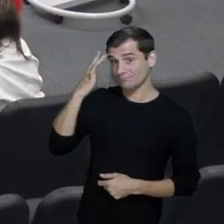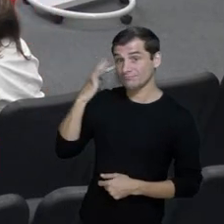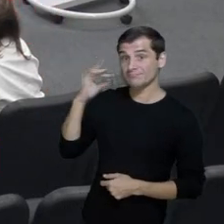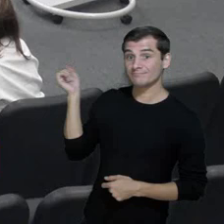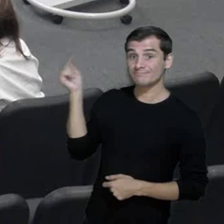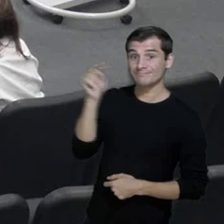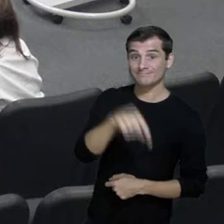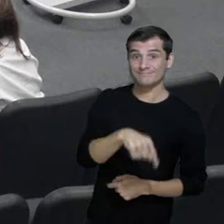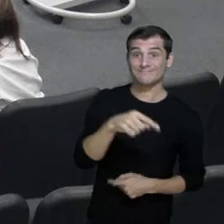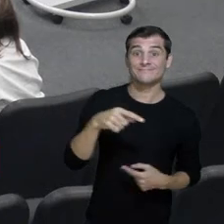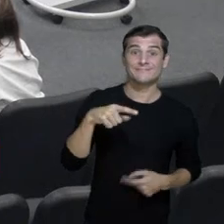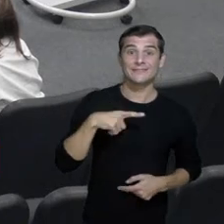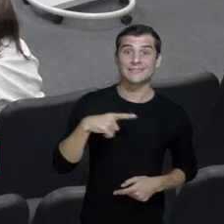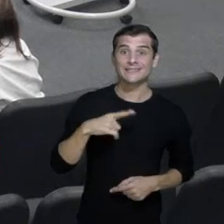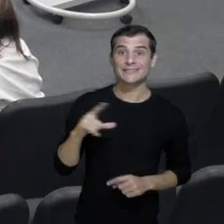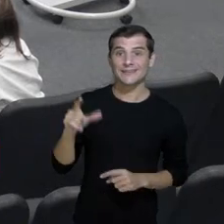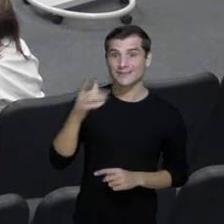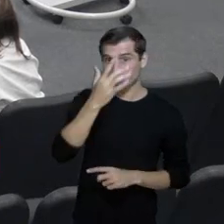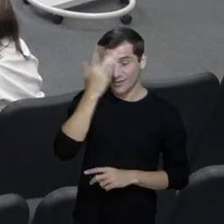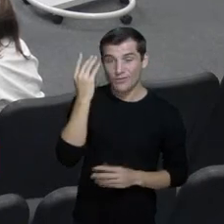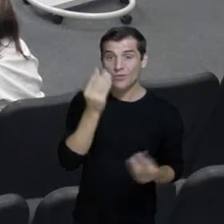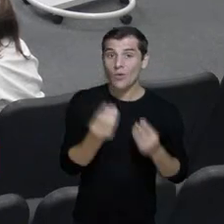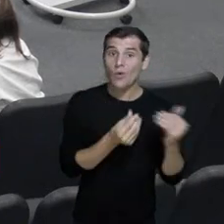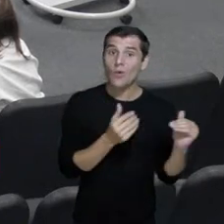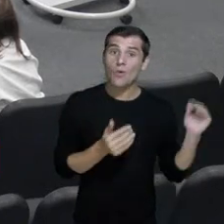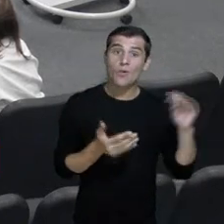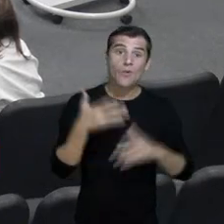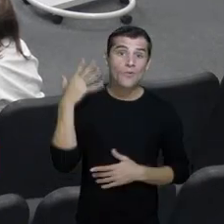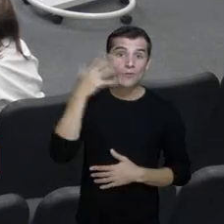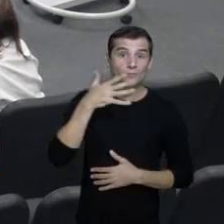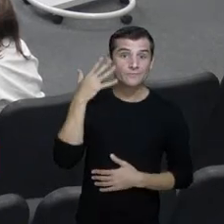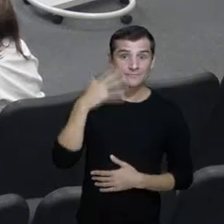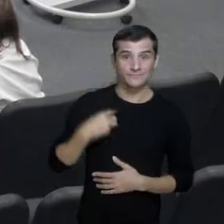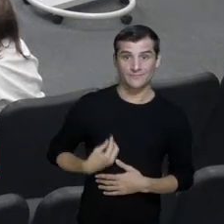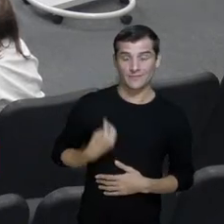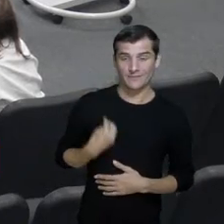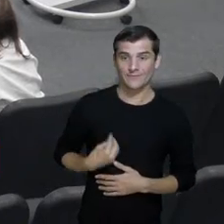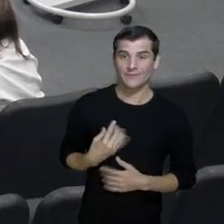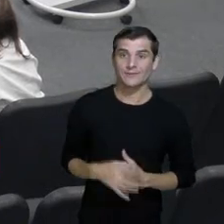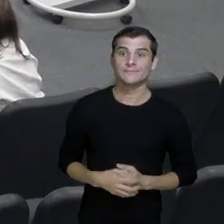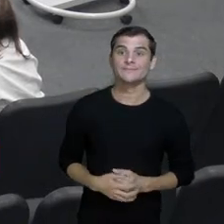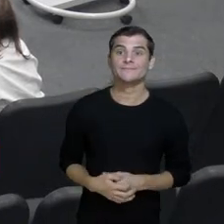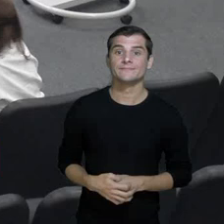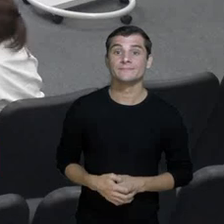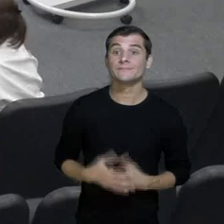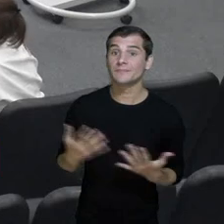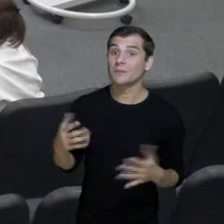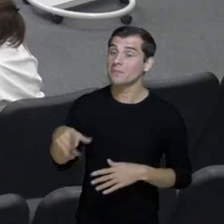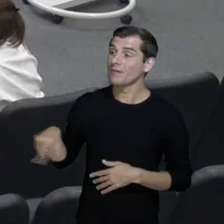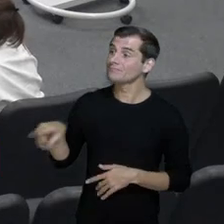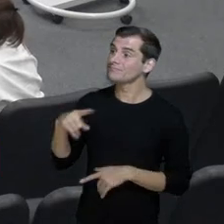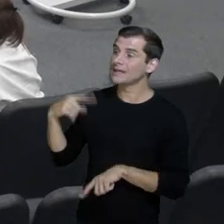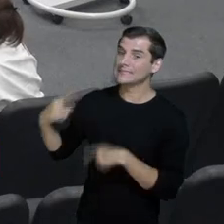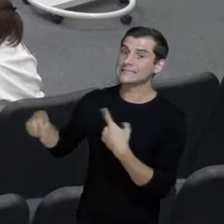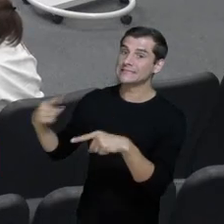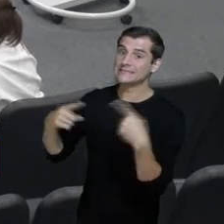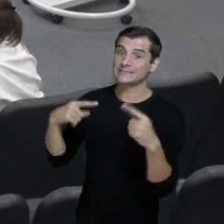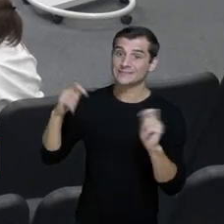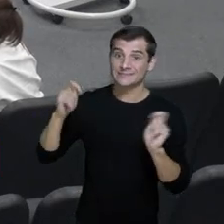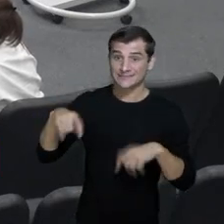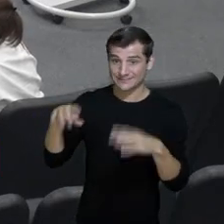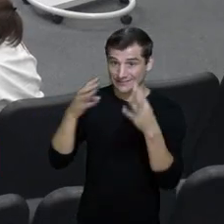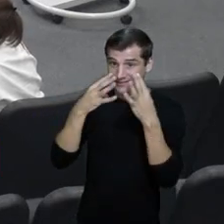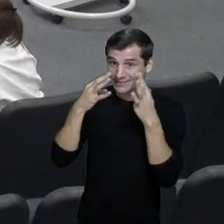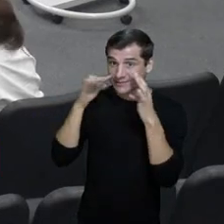minha voz hoje não tá assim a voz do nosso colega ali né Mas vocês estavam discutindo mesmo não estavam prestando atenção no